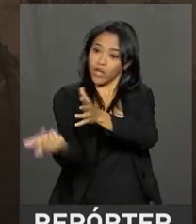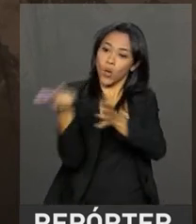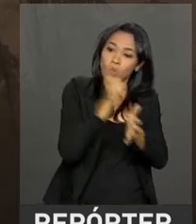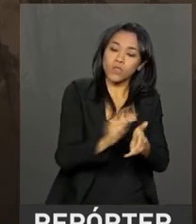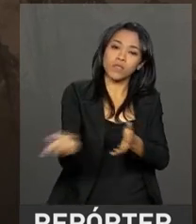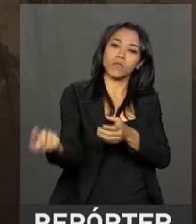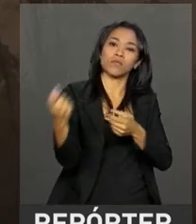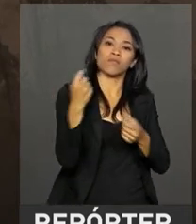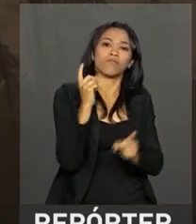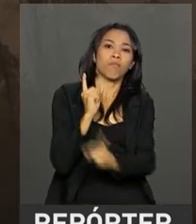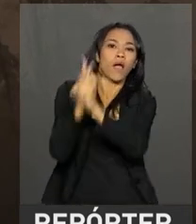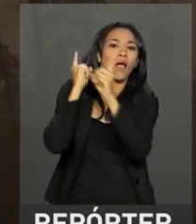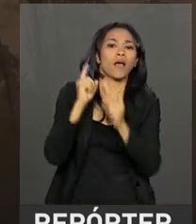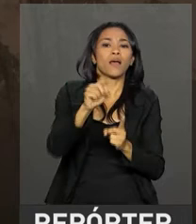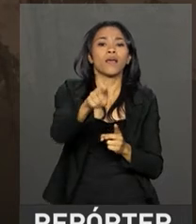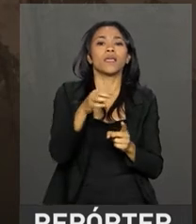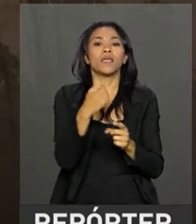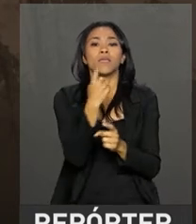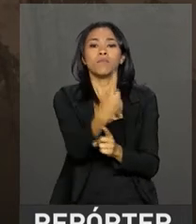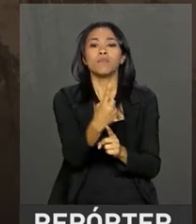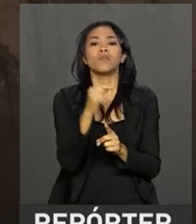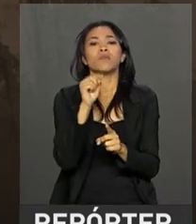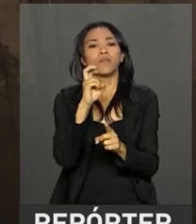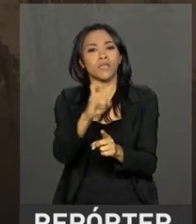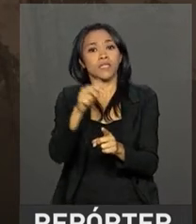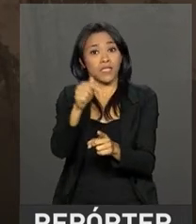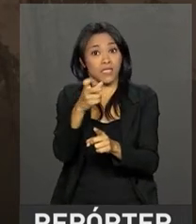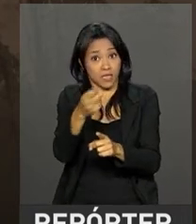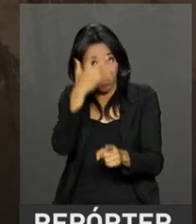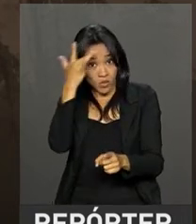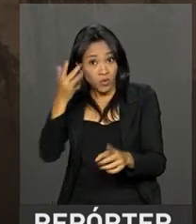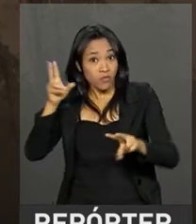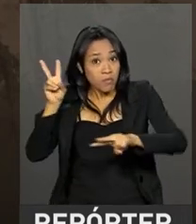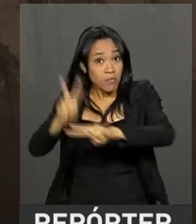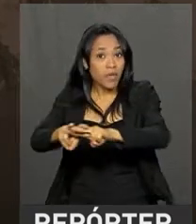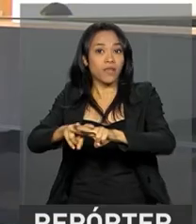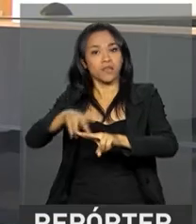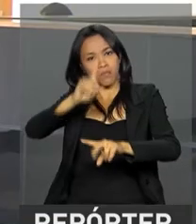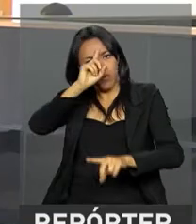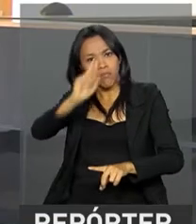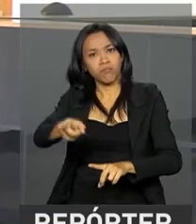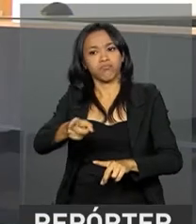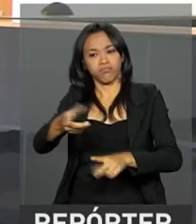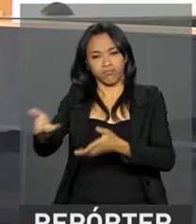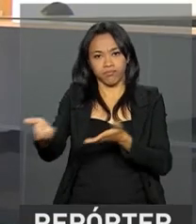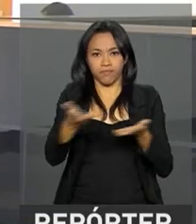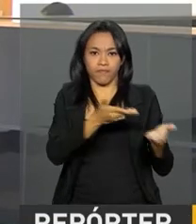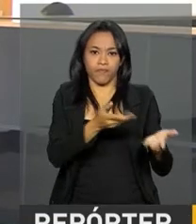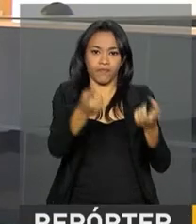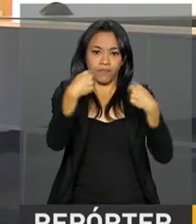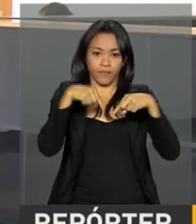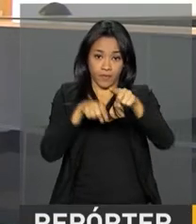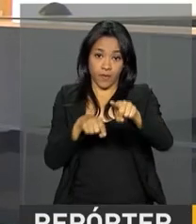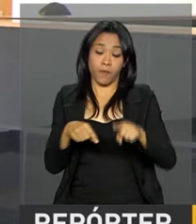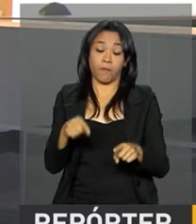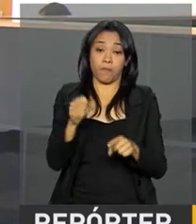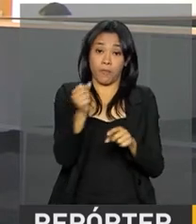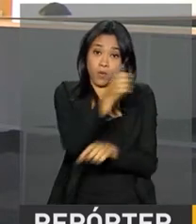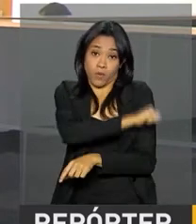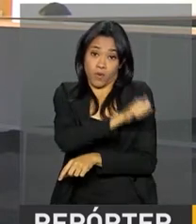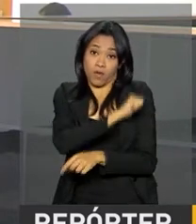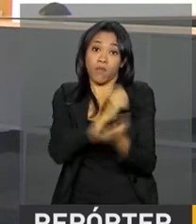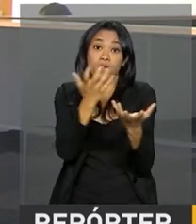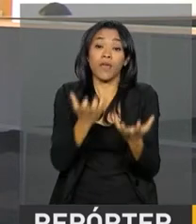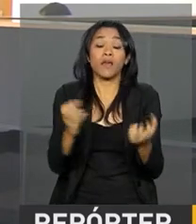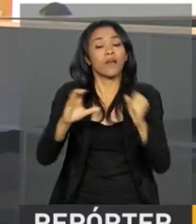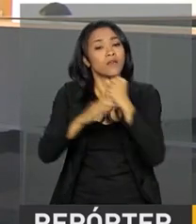1572 pessoas foram presas em flagrante ou por ordem judicial a operação rio quer segurança e paz continua em